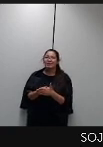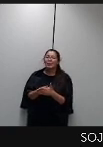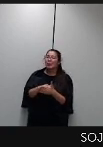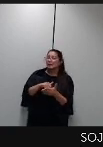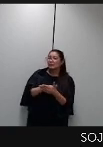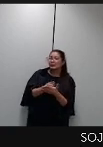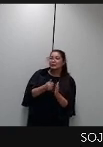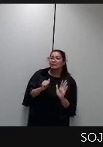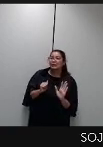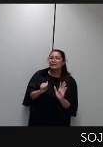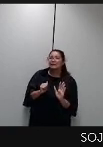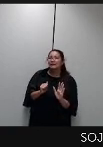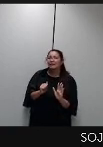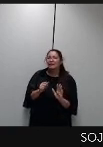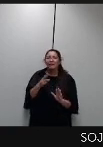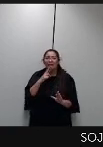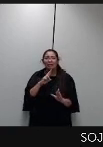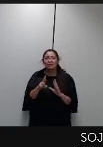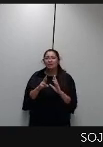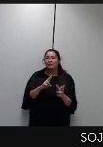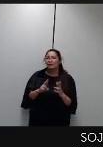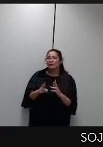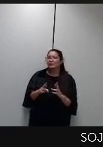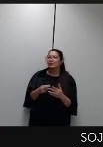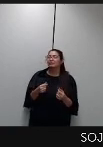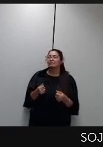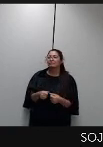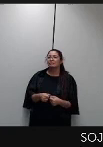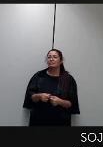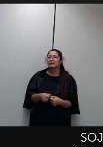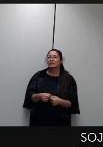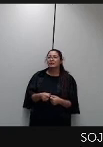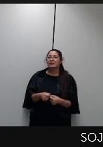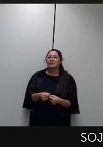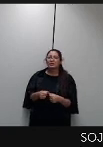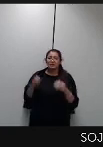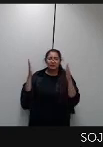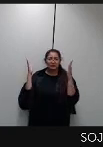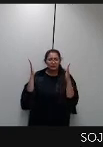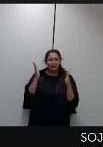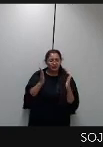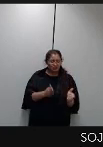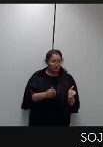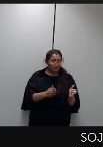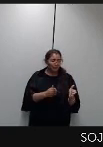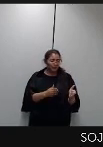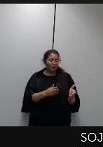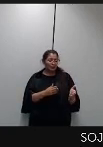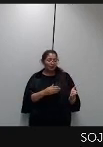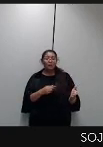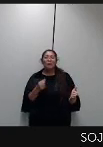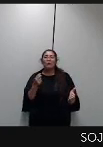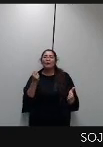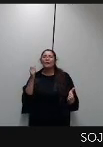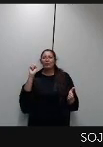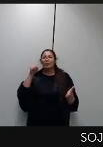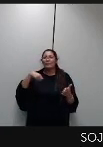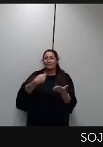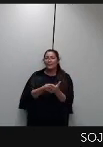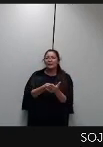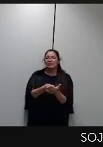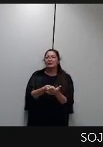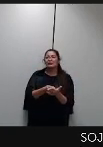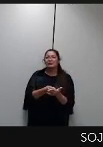Ela já foi Inclusive a sentença já tá determinando a indenização E no caso por coincidência de